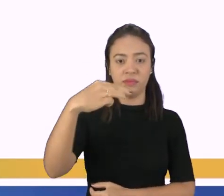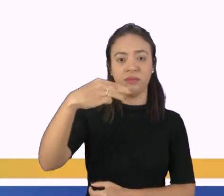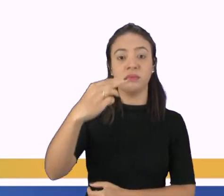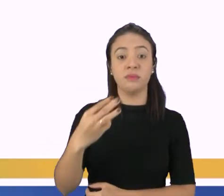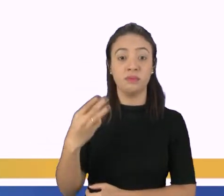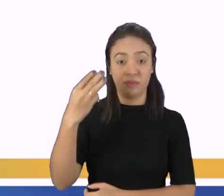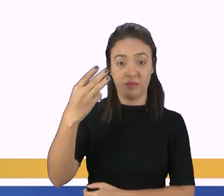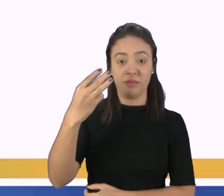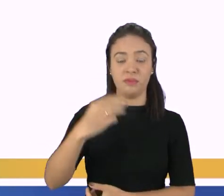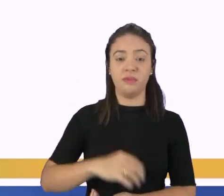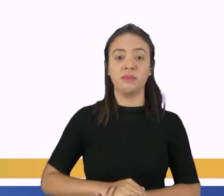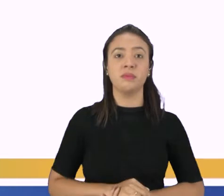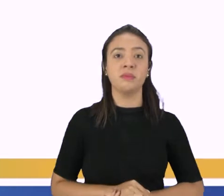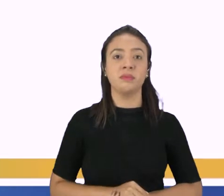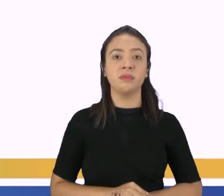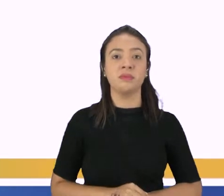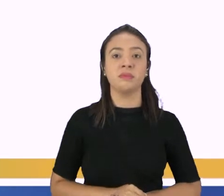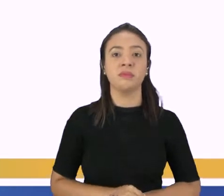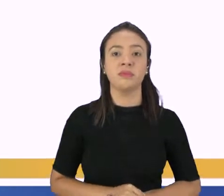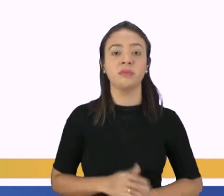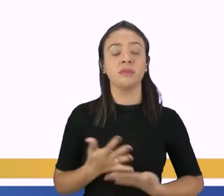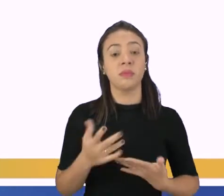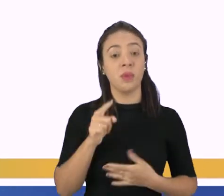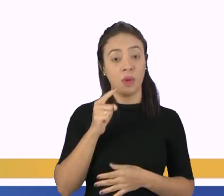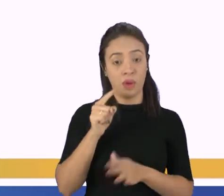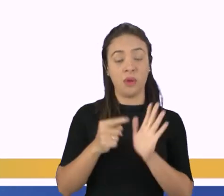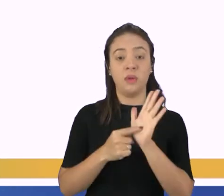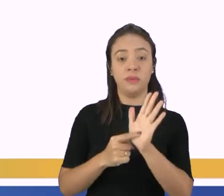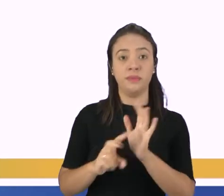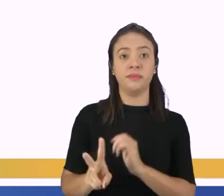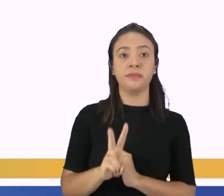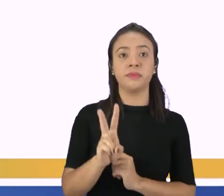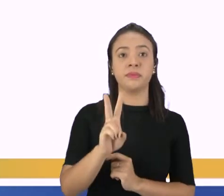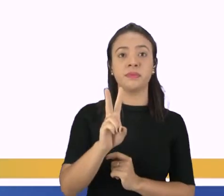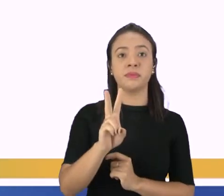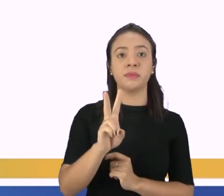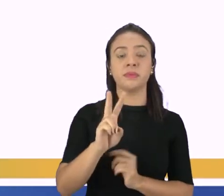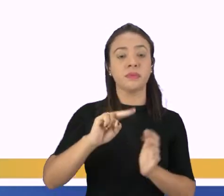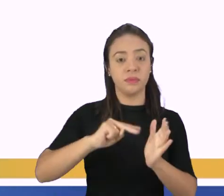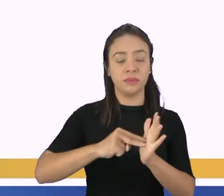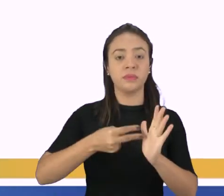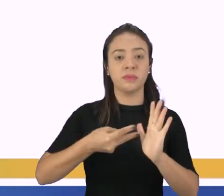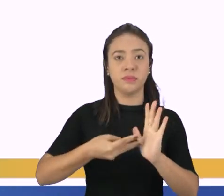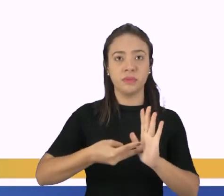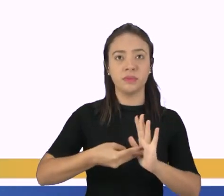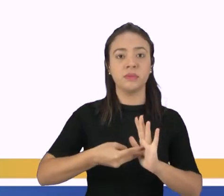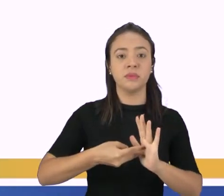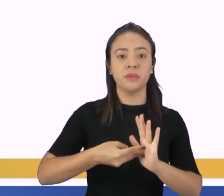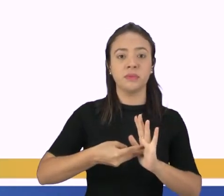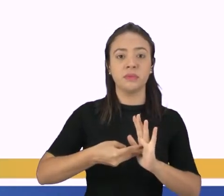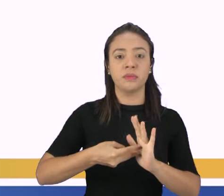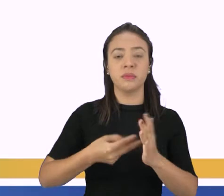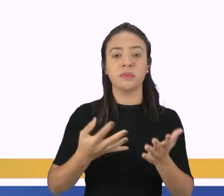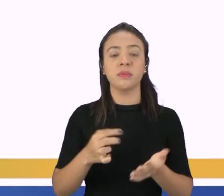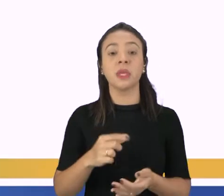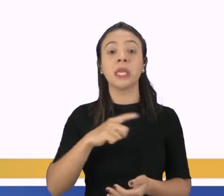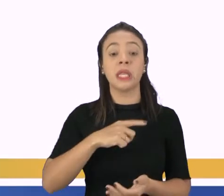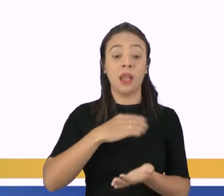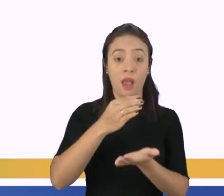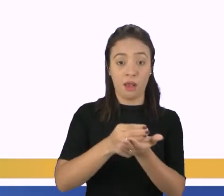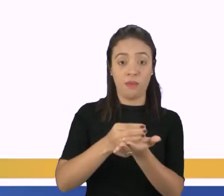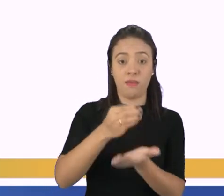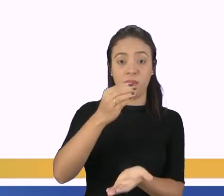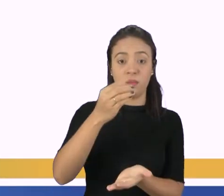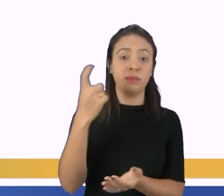339,12 centímetros cúbicos. Então esse valor aí, gente, seria o valor que representa a capacidade dessa lata,